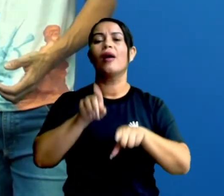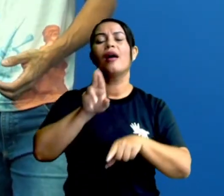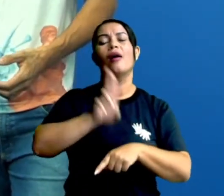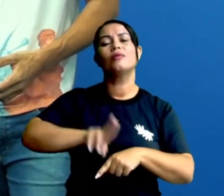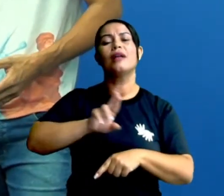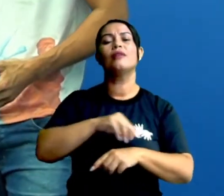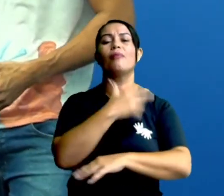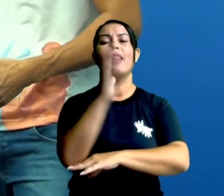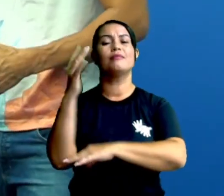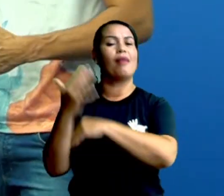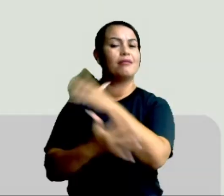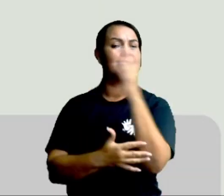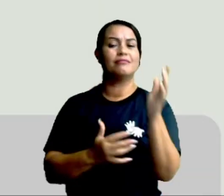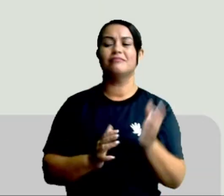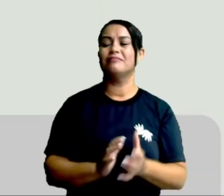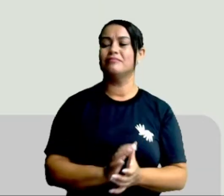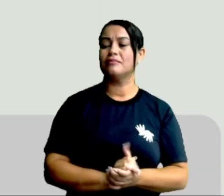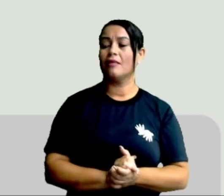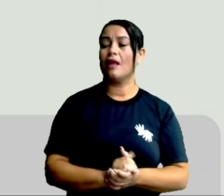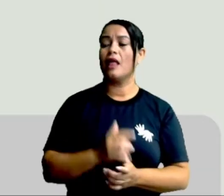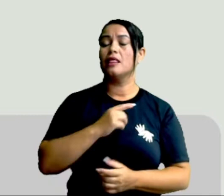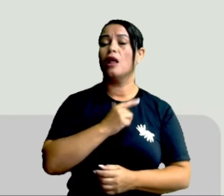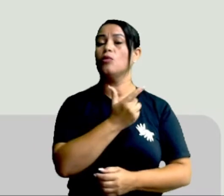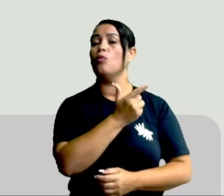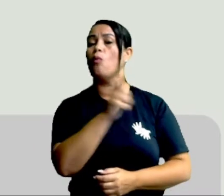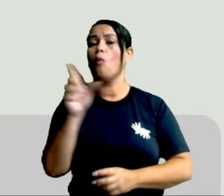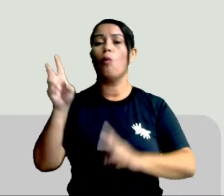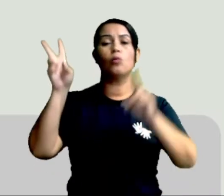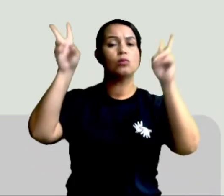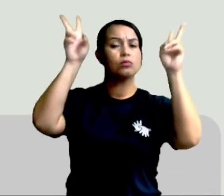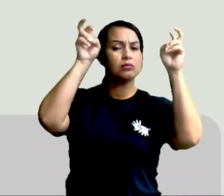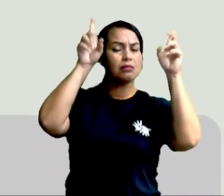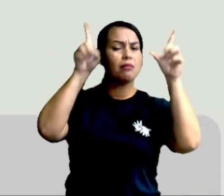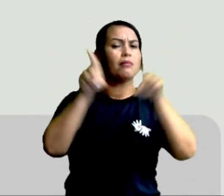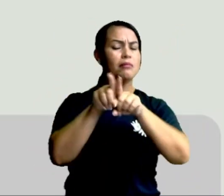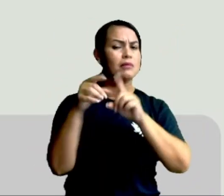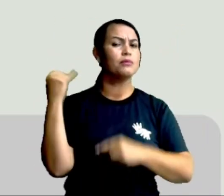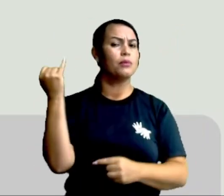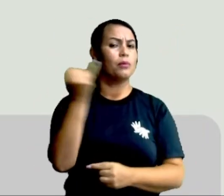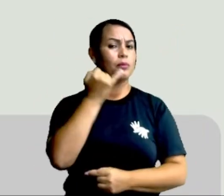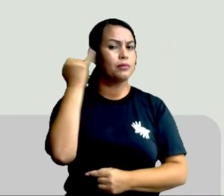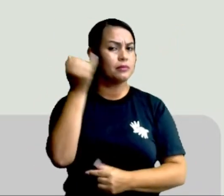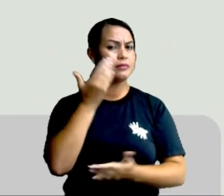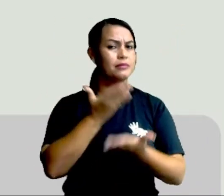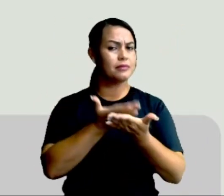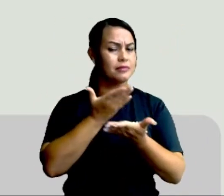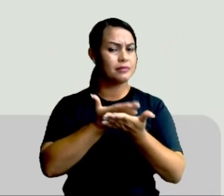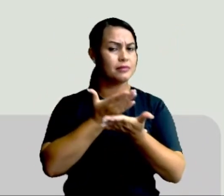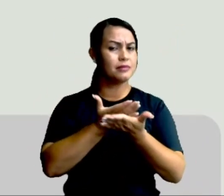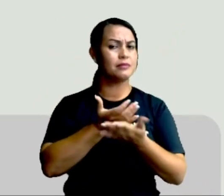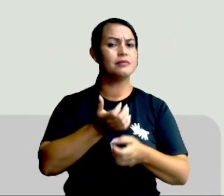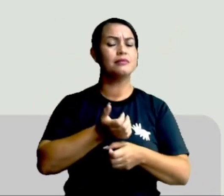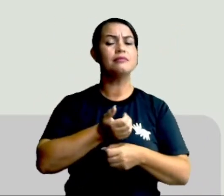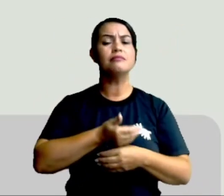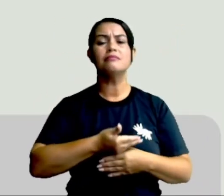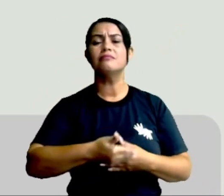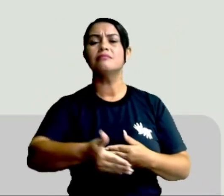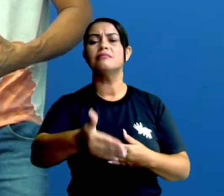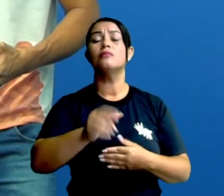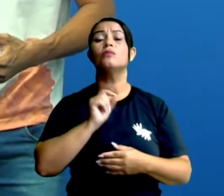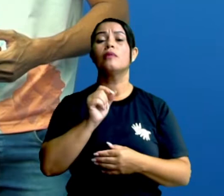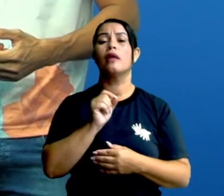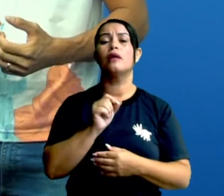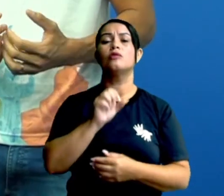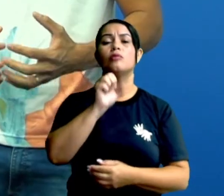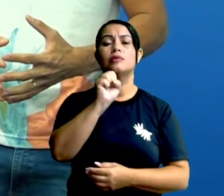plantas, tá certo? Outro assunto, outra temática extremamente importante que nós estudamos ao longo desse semestre foi a respeito